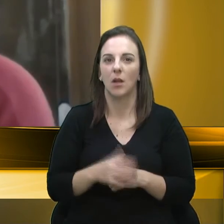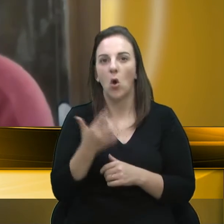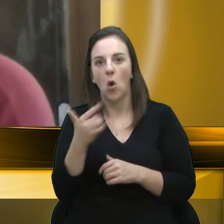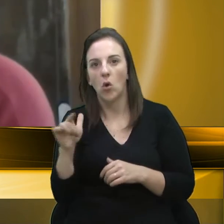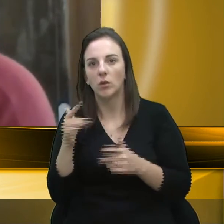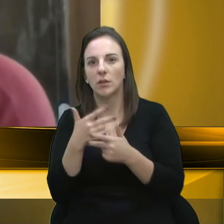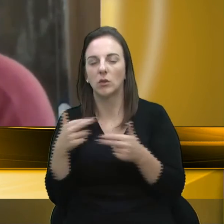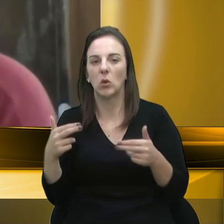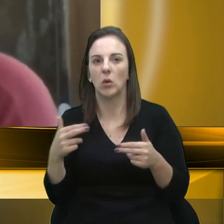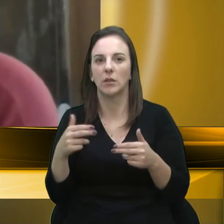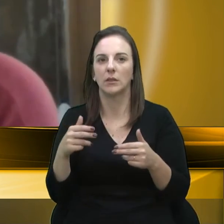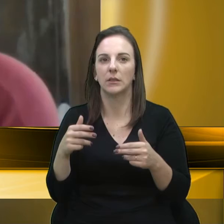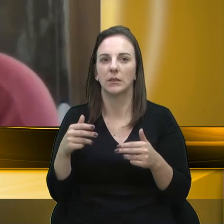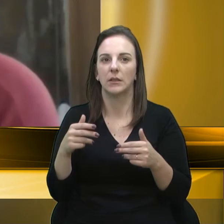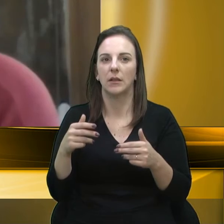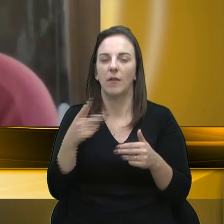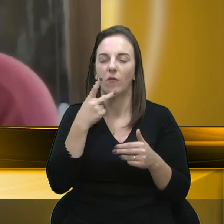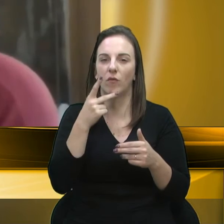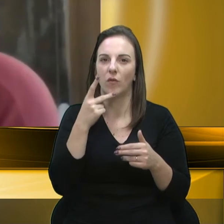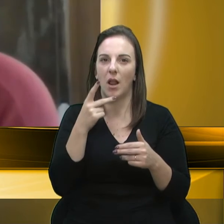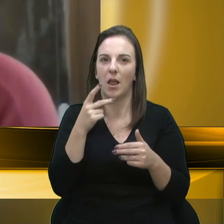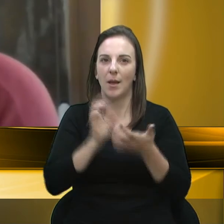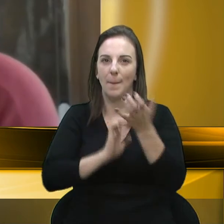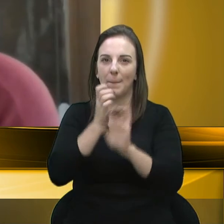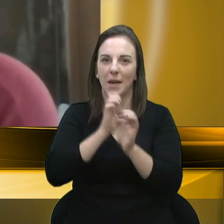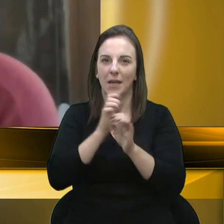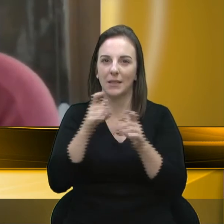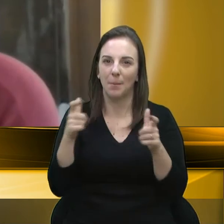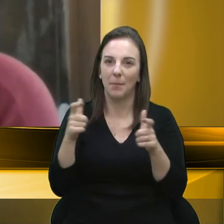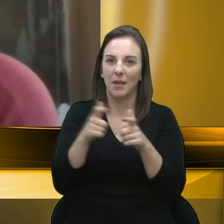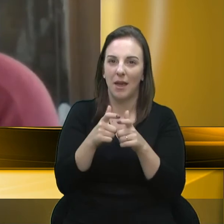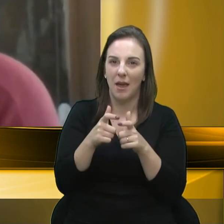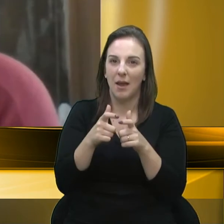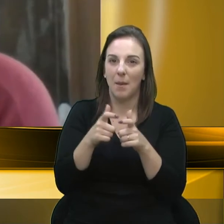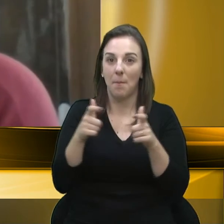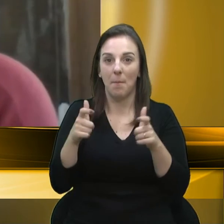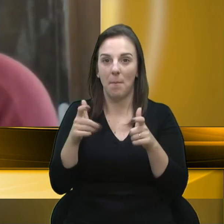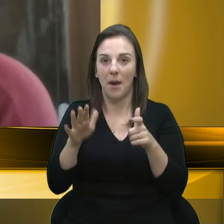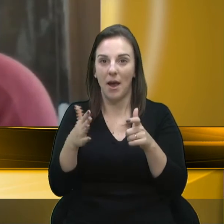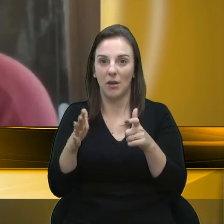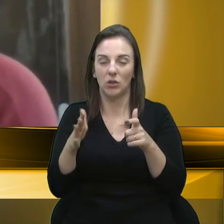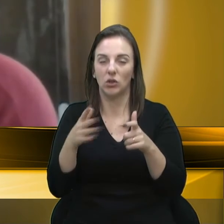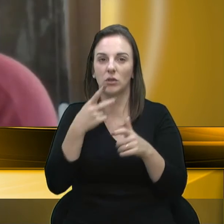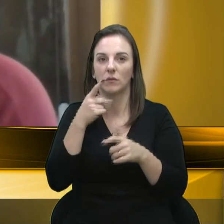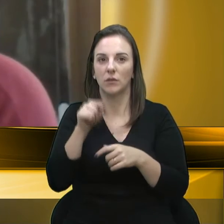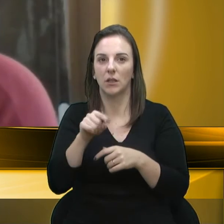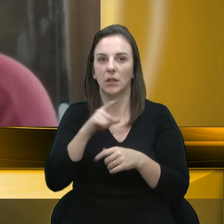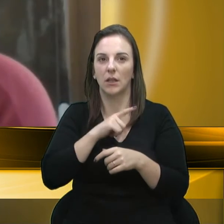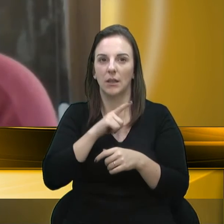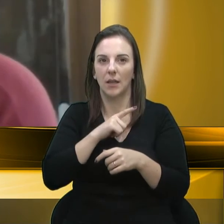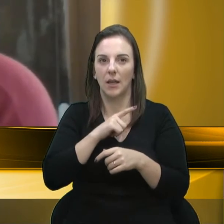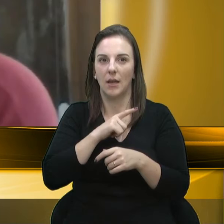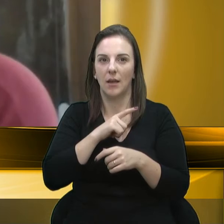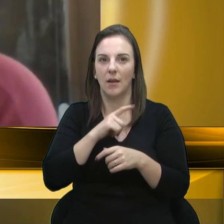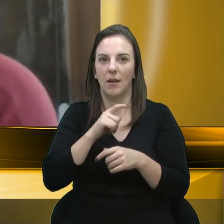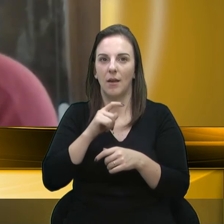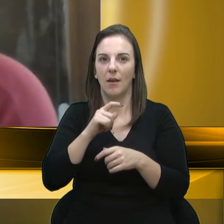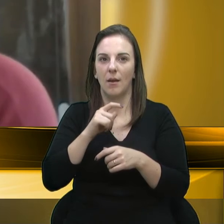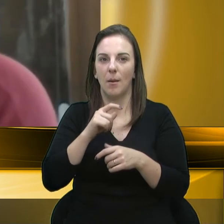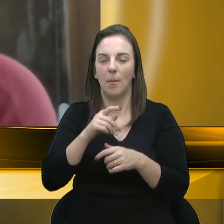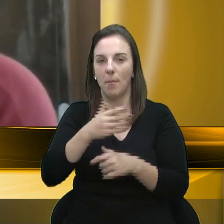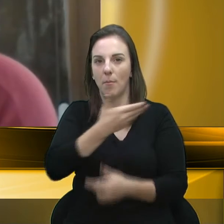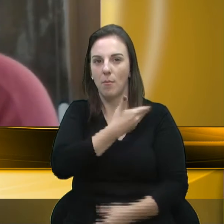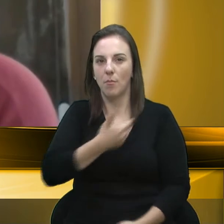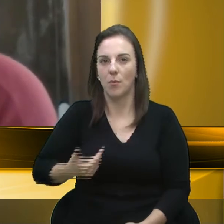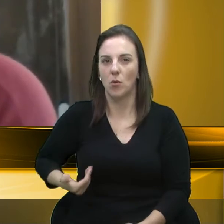também se fazem necessárias. A experiência internacional com programas de aval público para financiamento privado, voltado